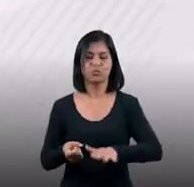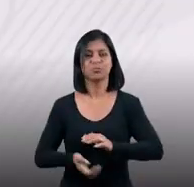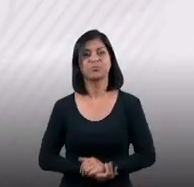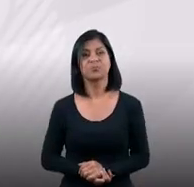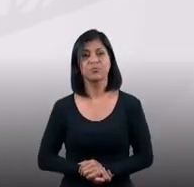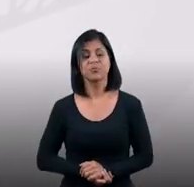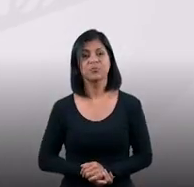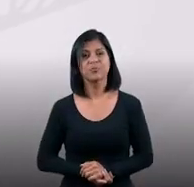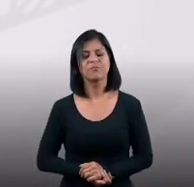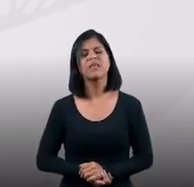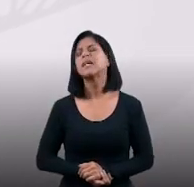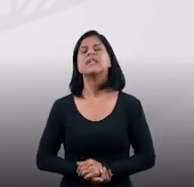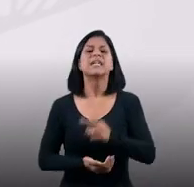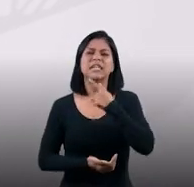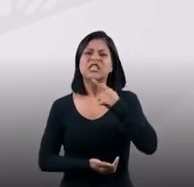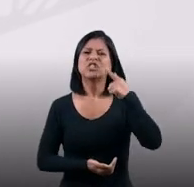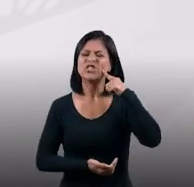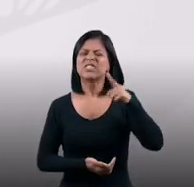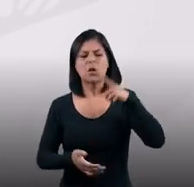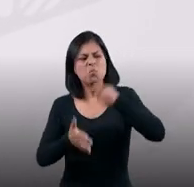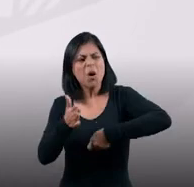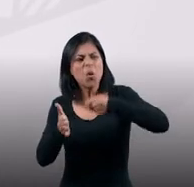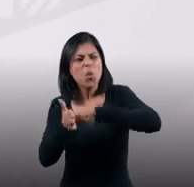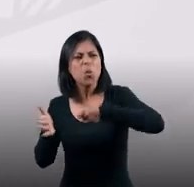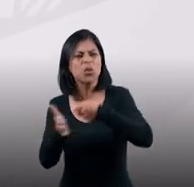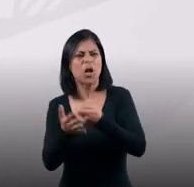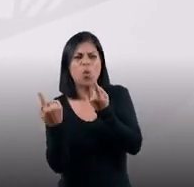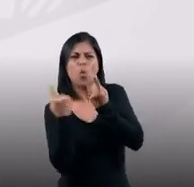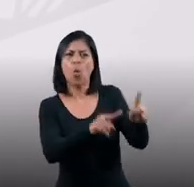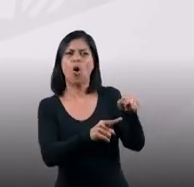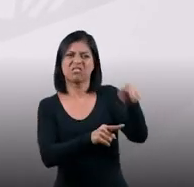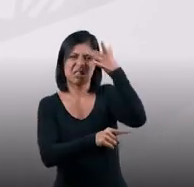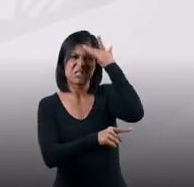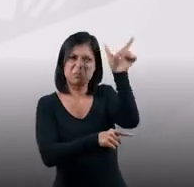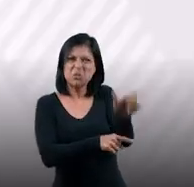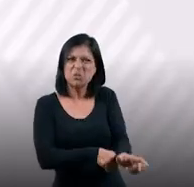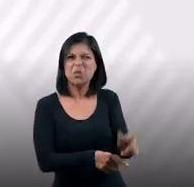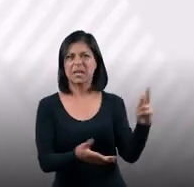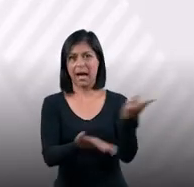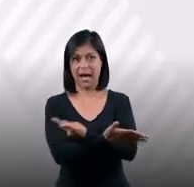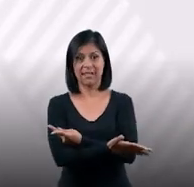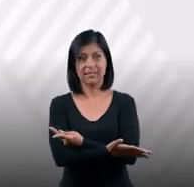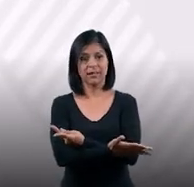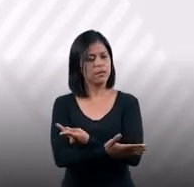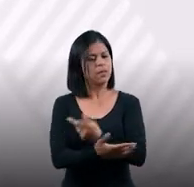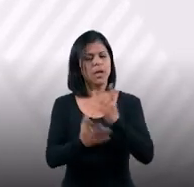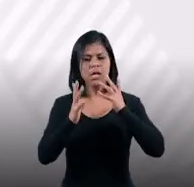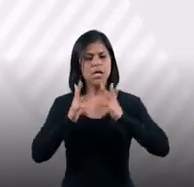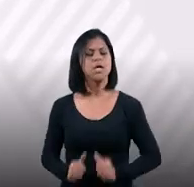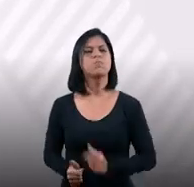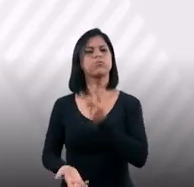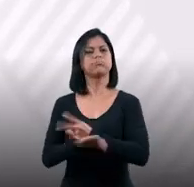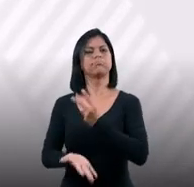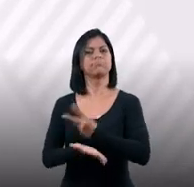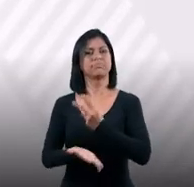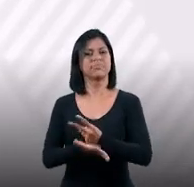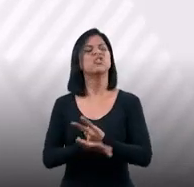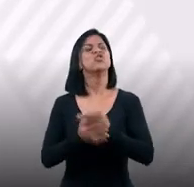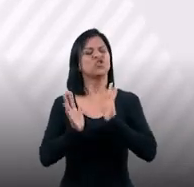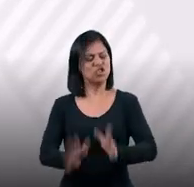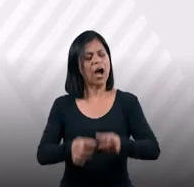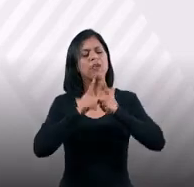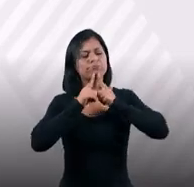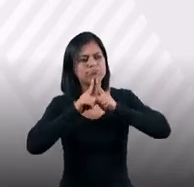23! Gandini tem uma vida de luta contra os corruptos. E sem uma mancha. Quando o vereador, teve coragem de enfrentar os